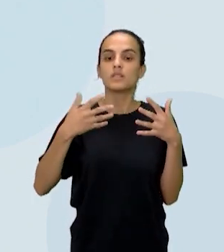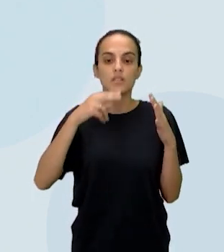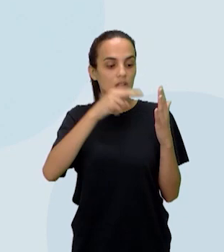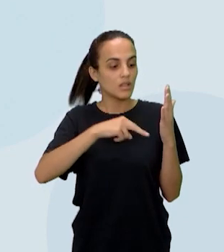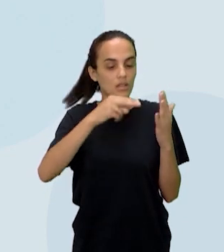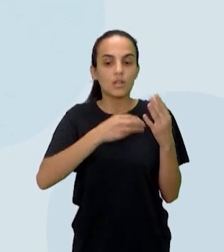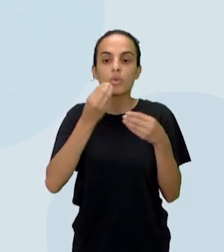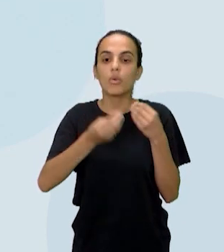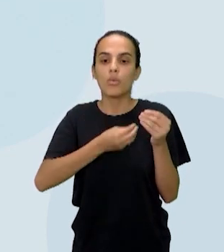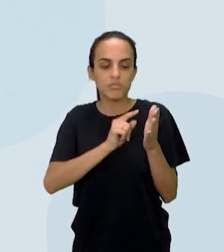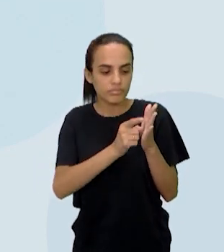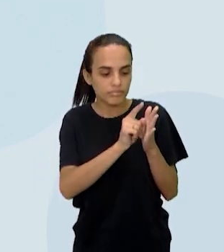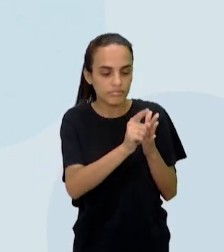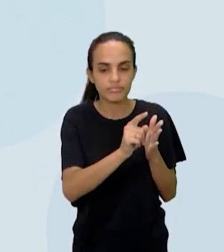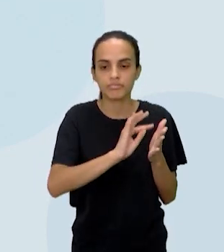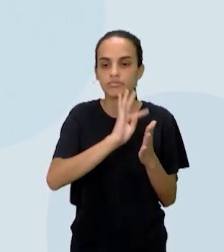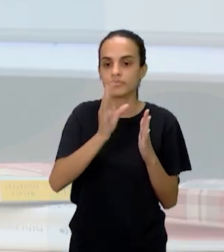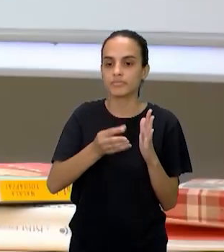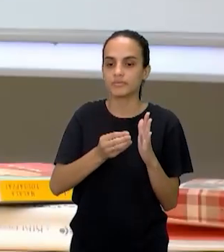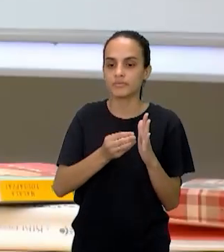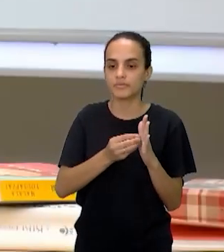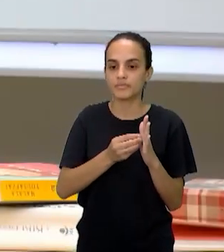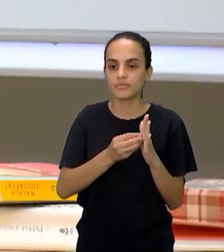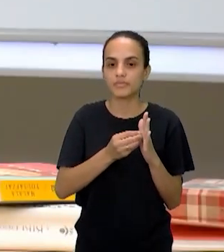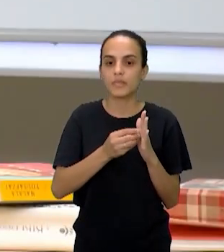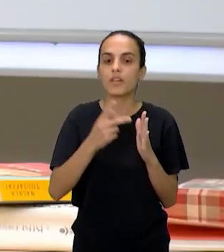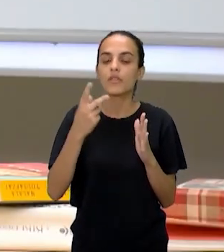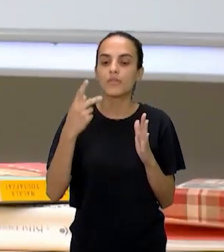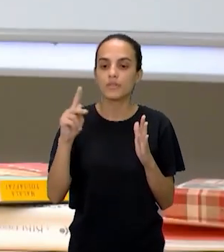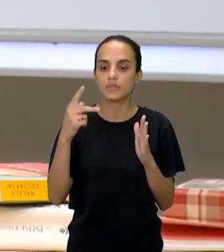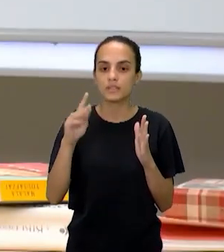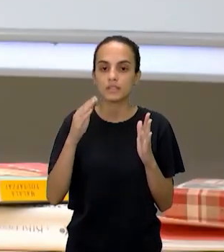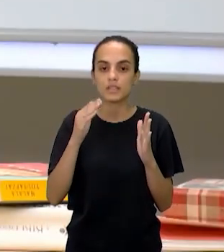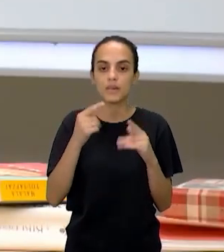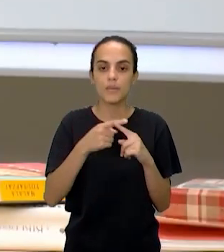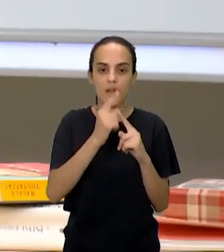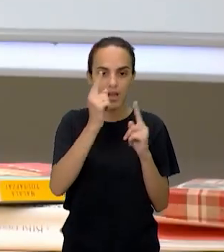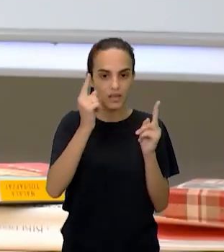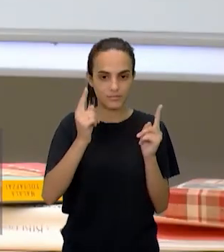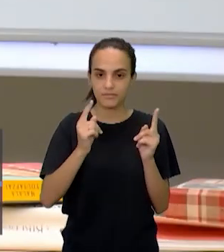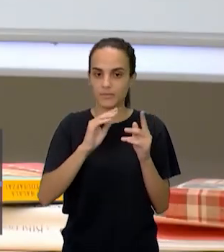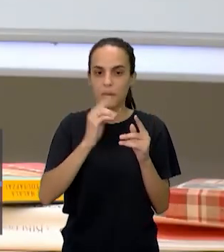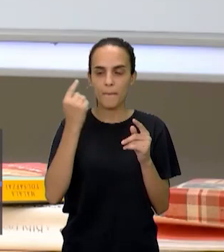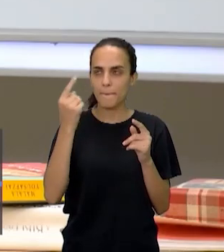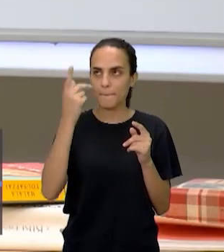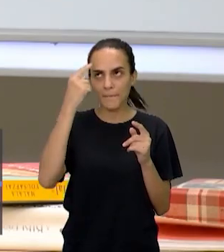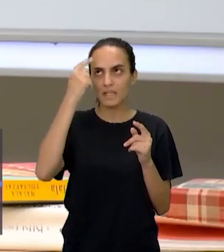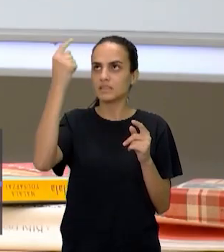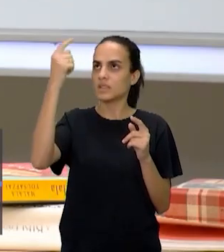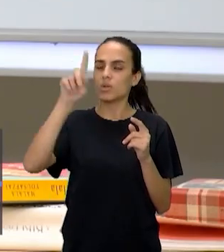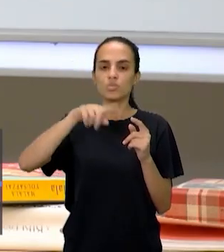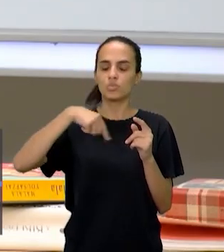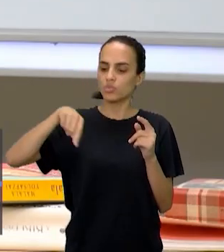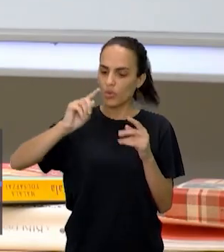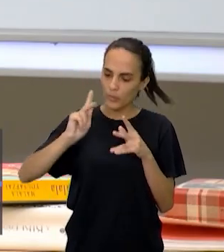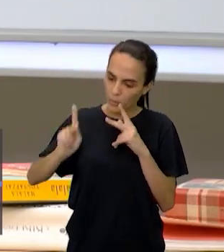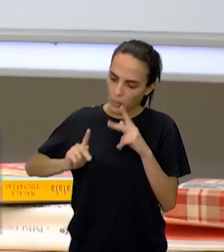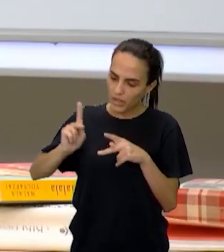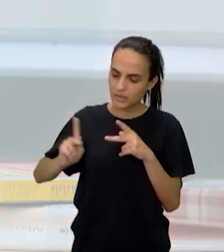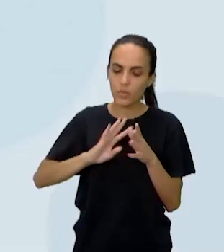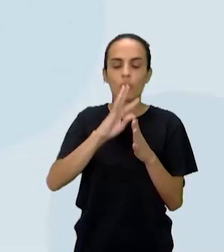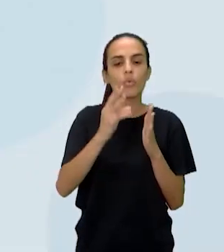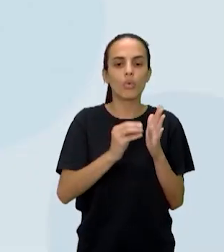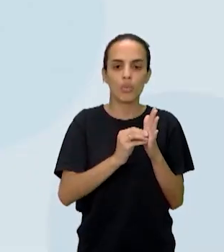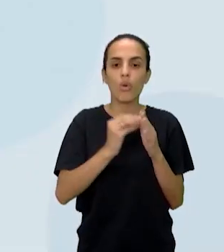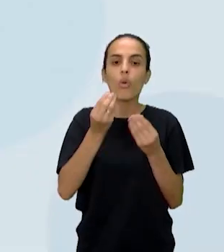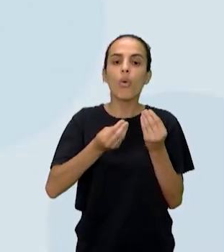como explorar isso de forma geral? Agora não é só mais você, mas de forma geral, você pensando na população como um todo.